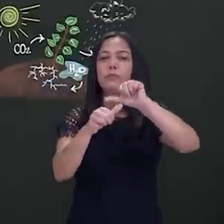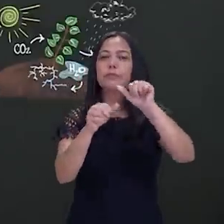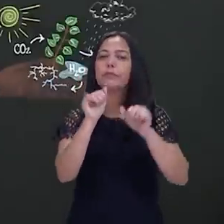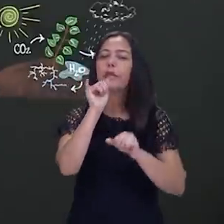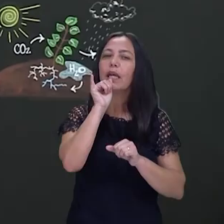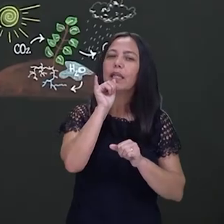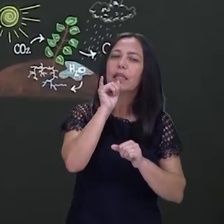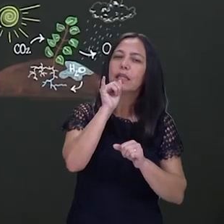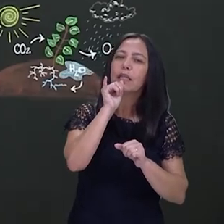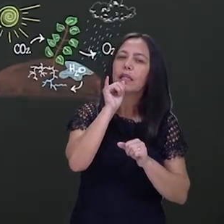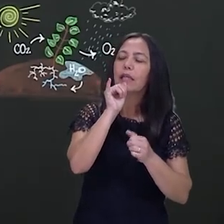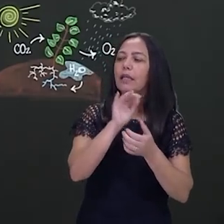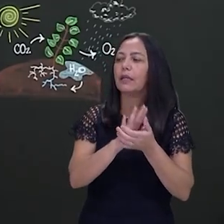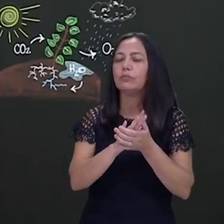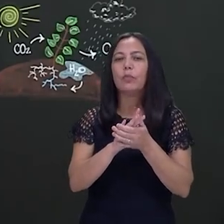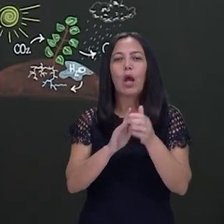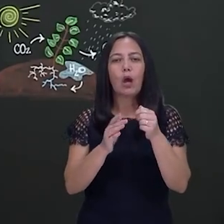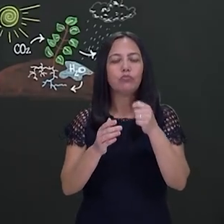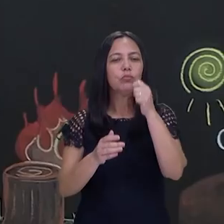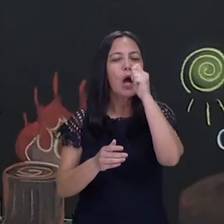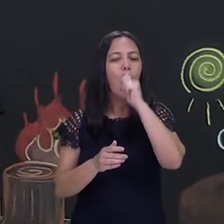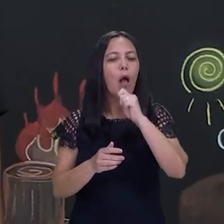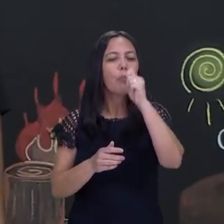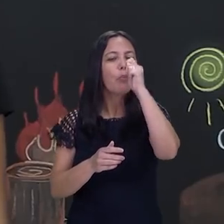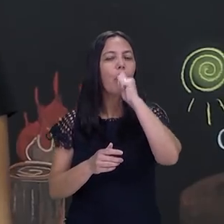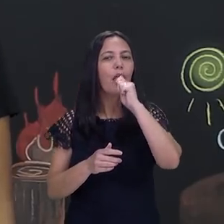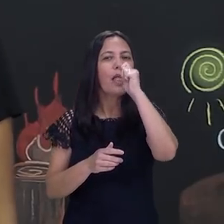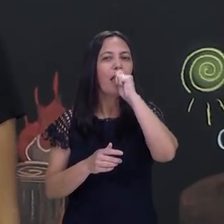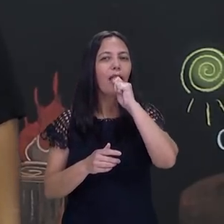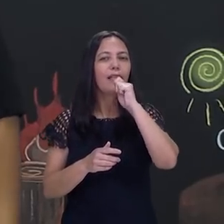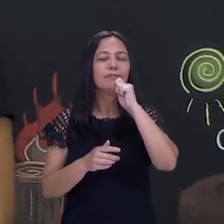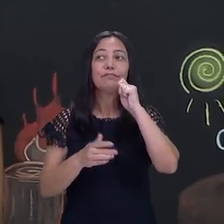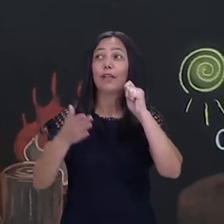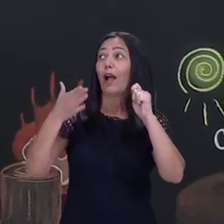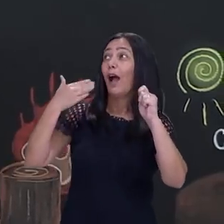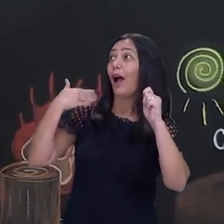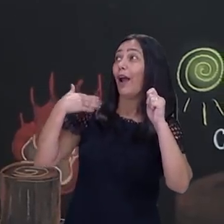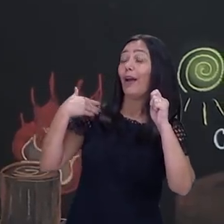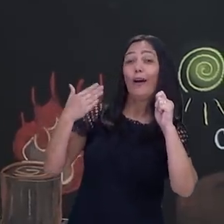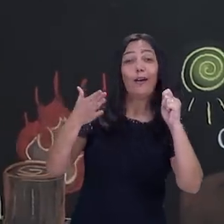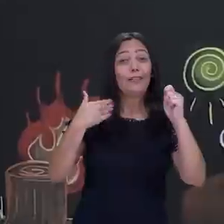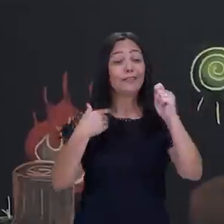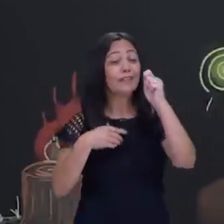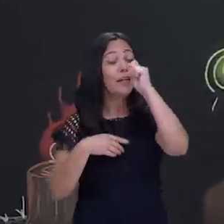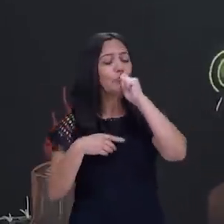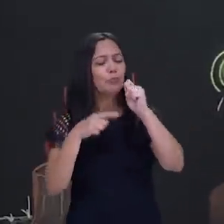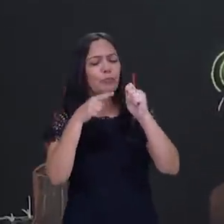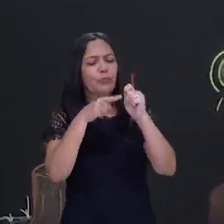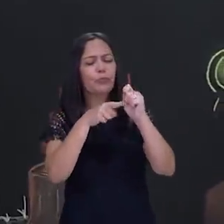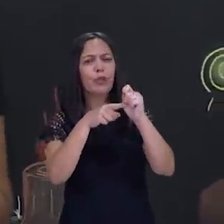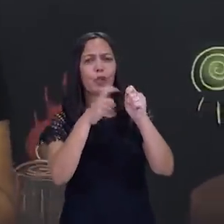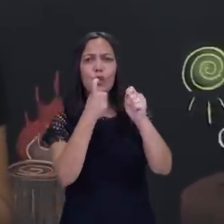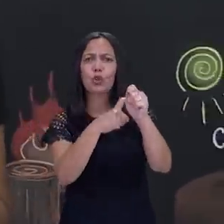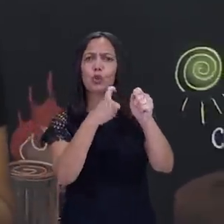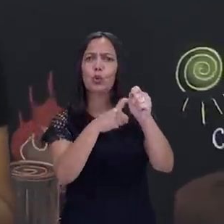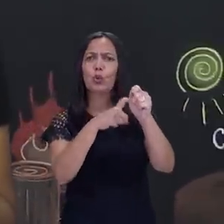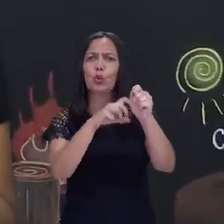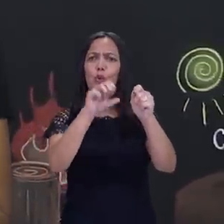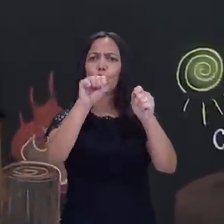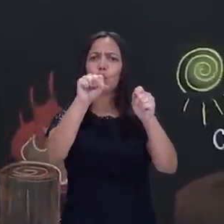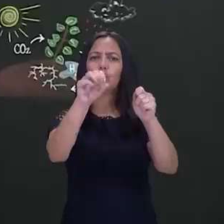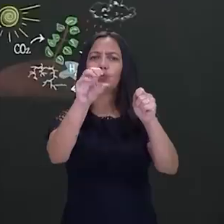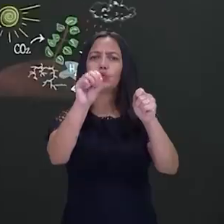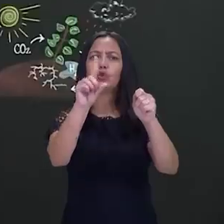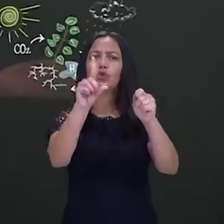aqui, cotidiano, picolé. Verão, calor. Esse picolé está no estado sólido.